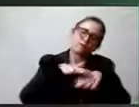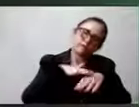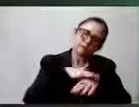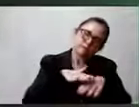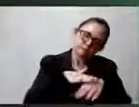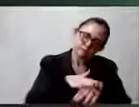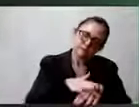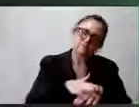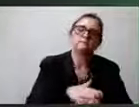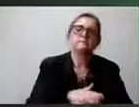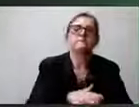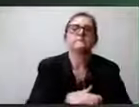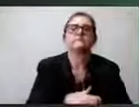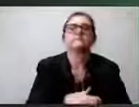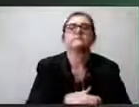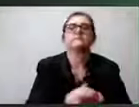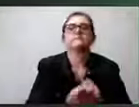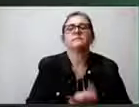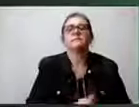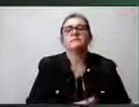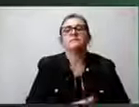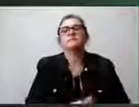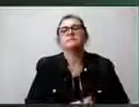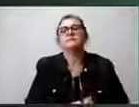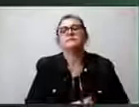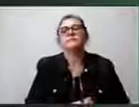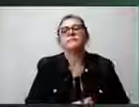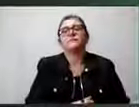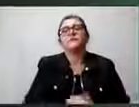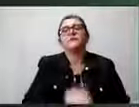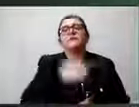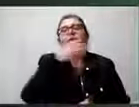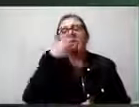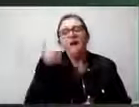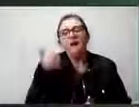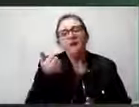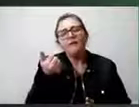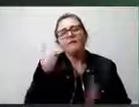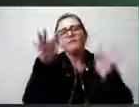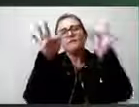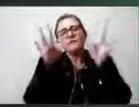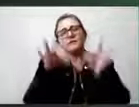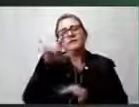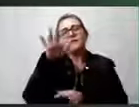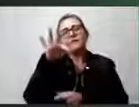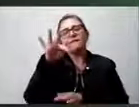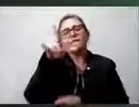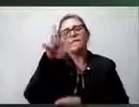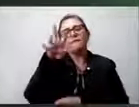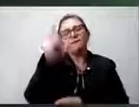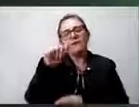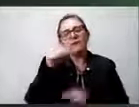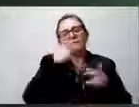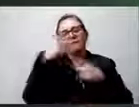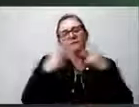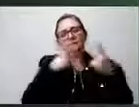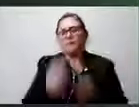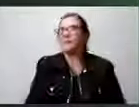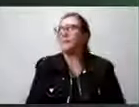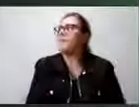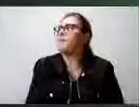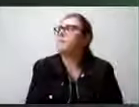distintas da prática clínica dela e da minha. Então, acho que valeria muito a pena a gente finalizar com a fala da professora Flávia.